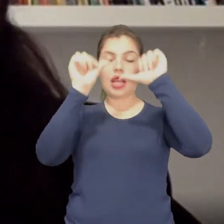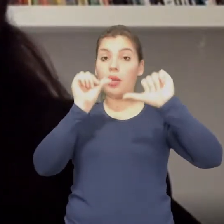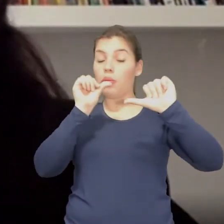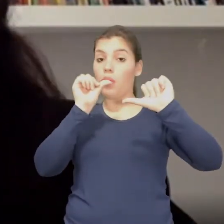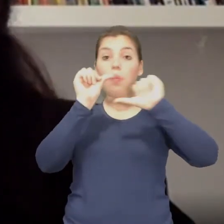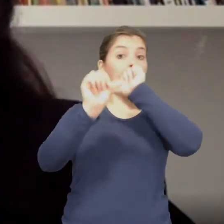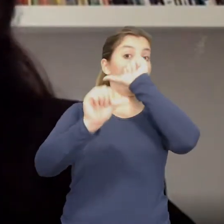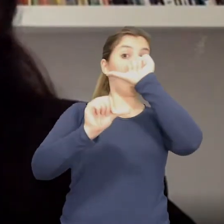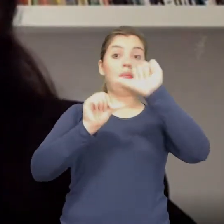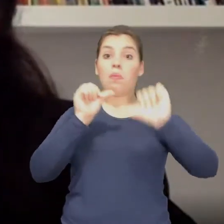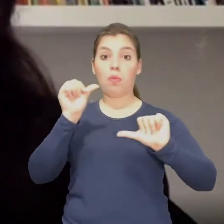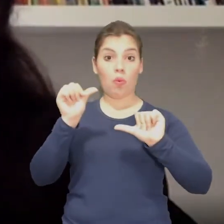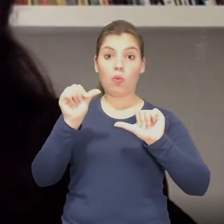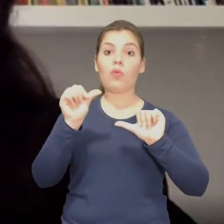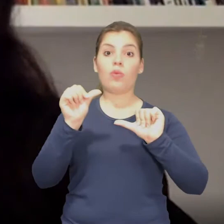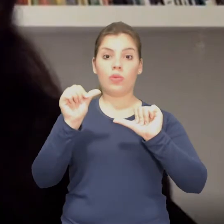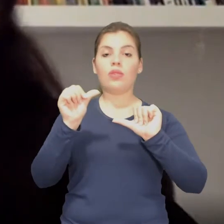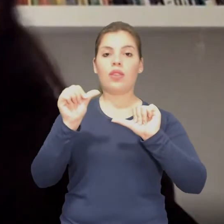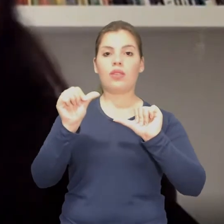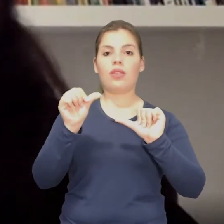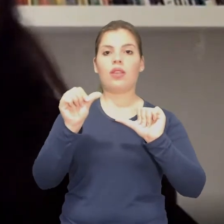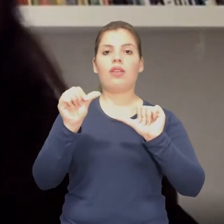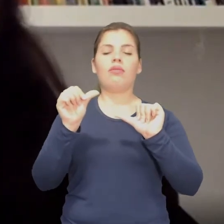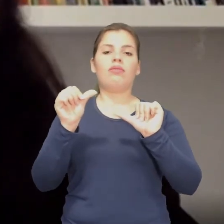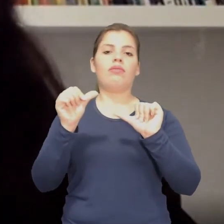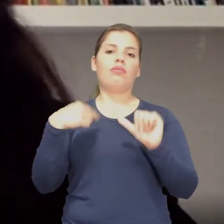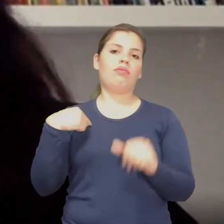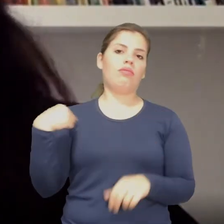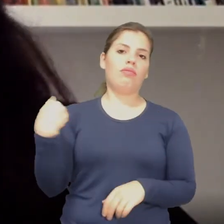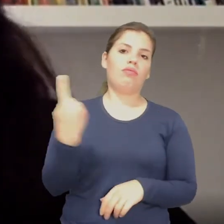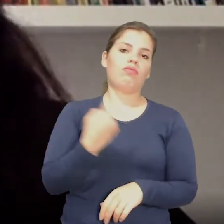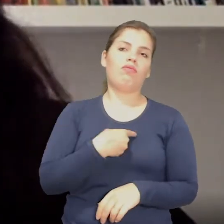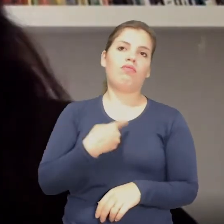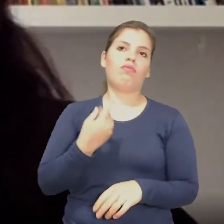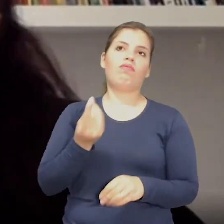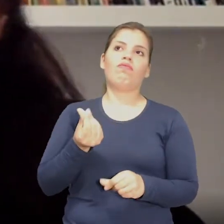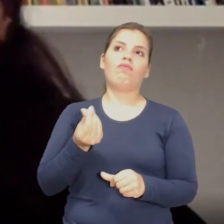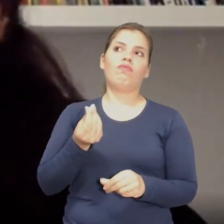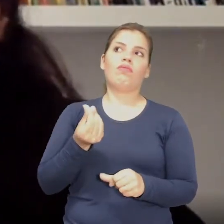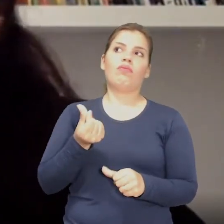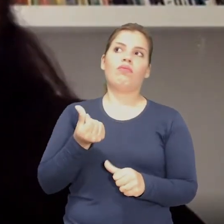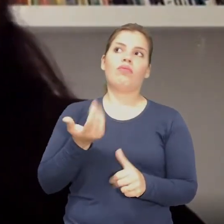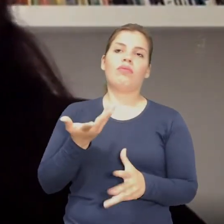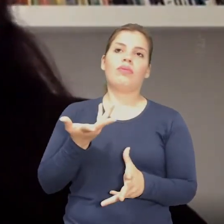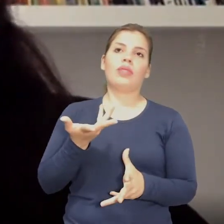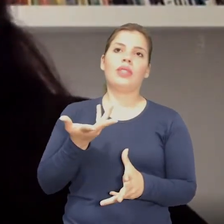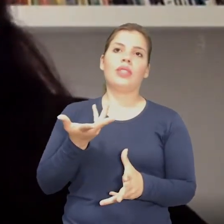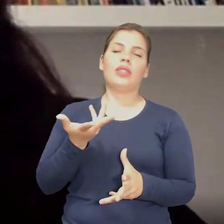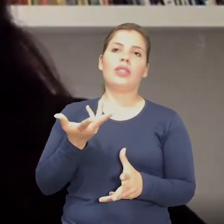cérebro modifica o nosso jeito de ser e a